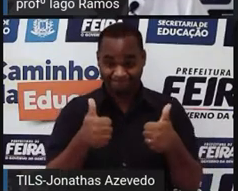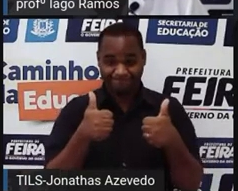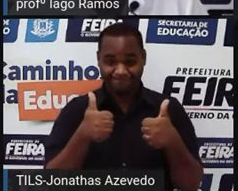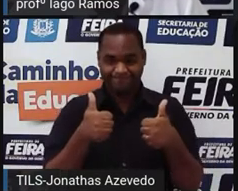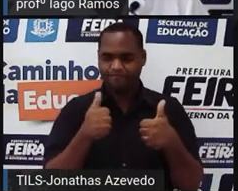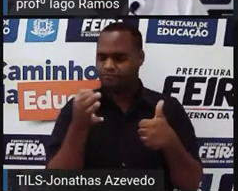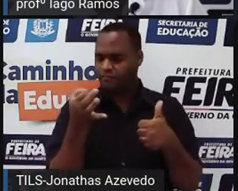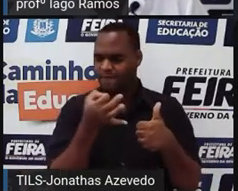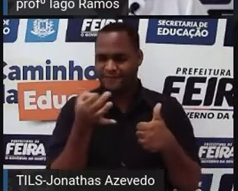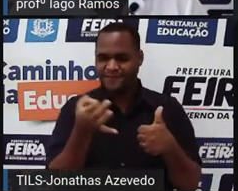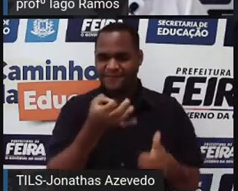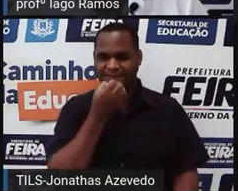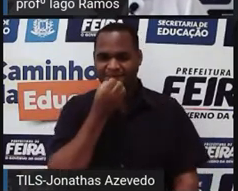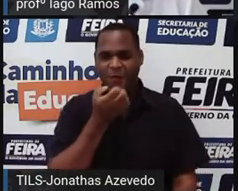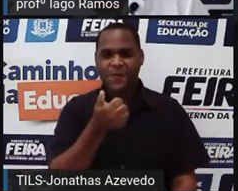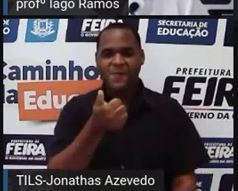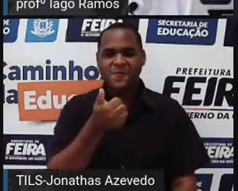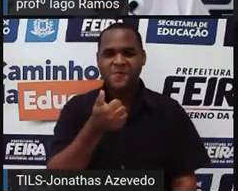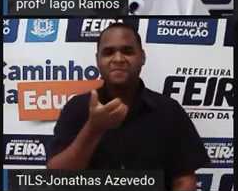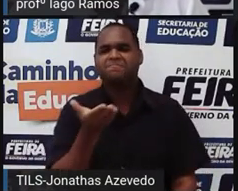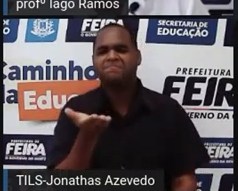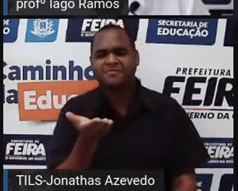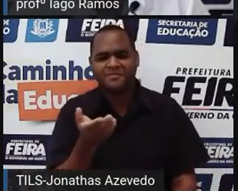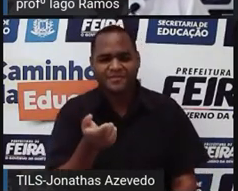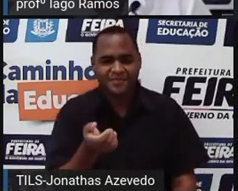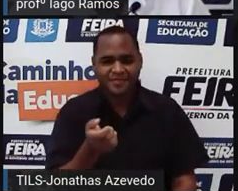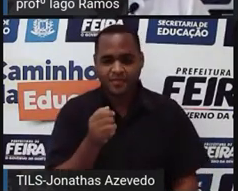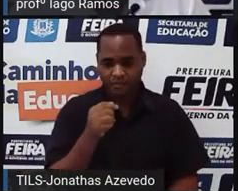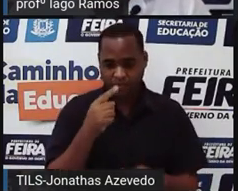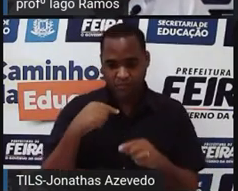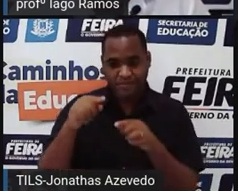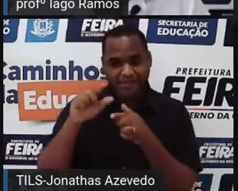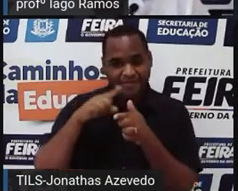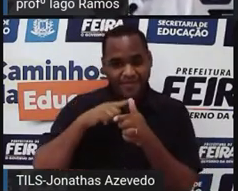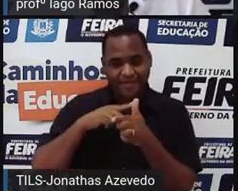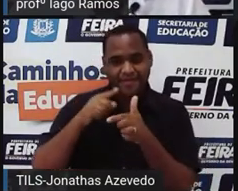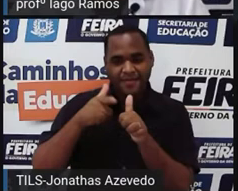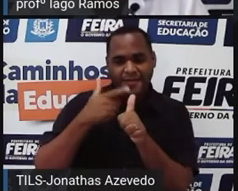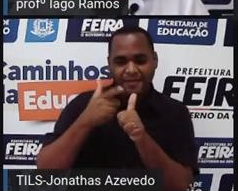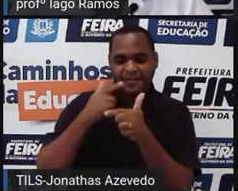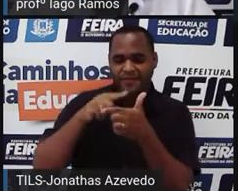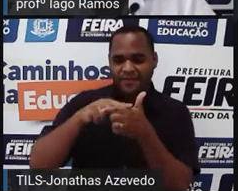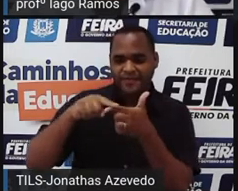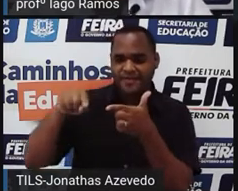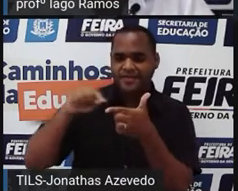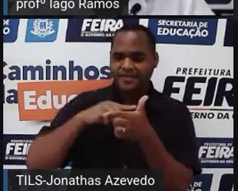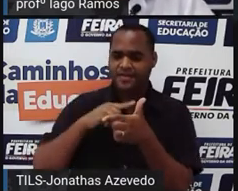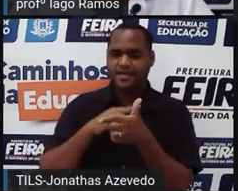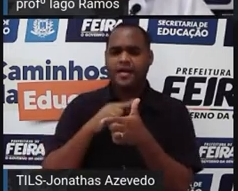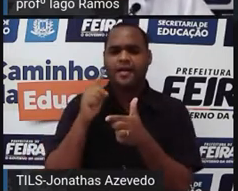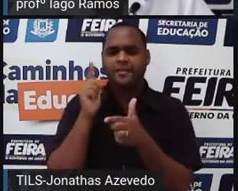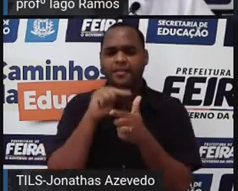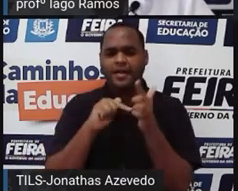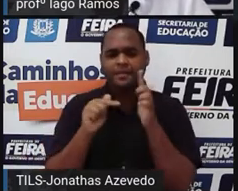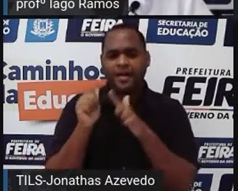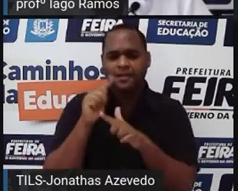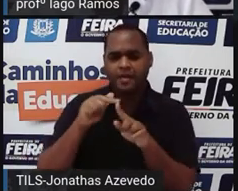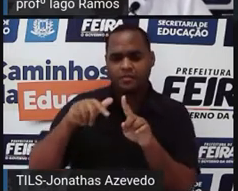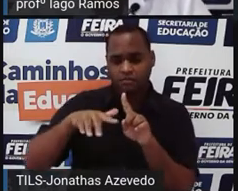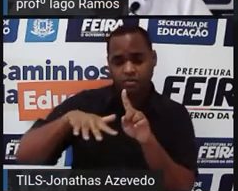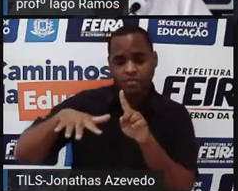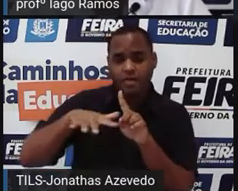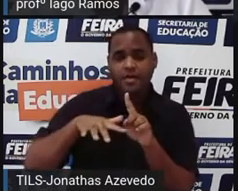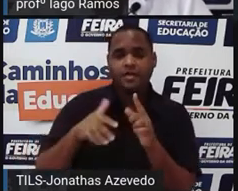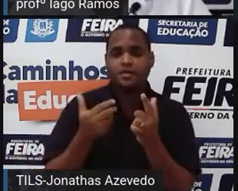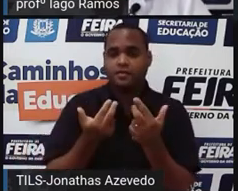Belezinha, perfeito. E aí, se a gente divide potenciações com a mesma base, o que é que a gente faz